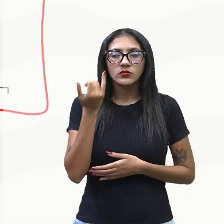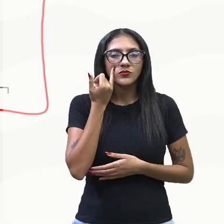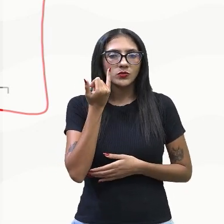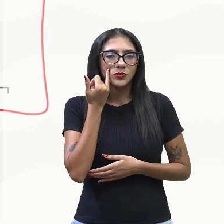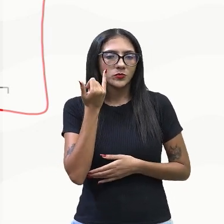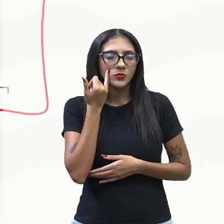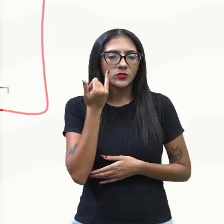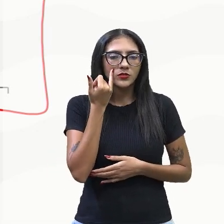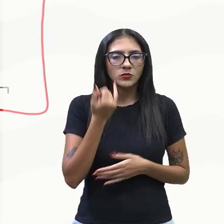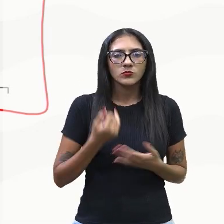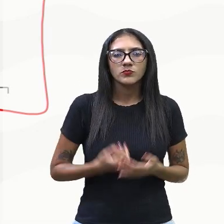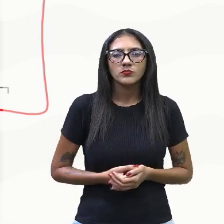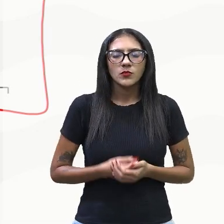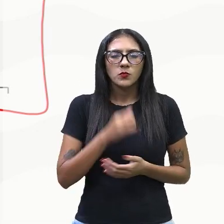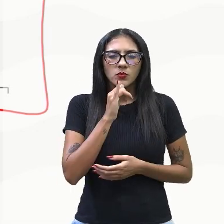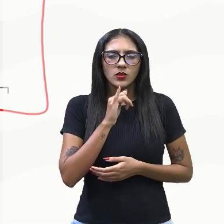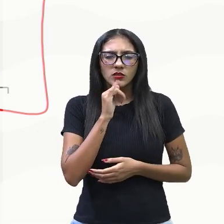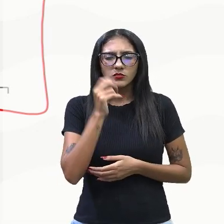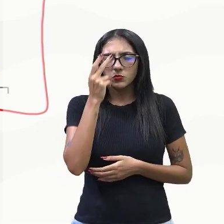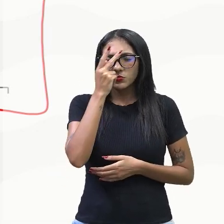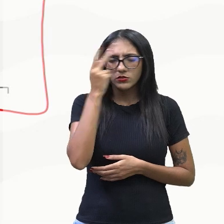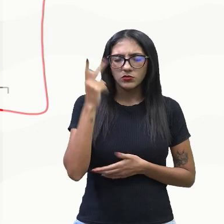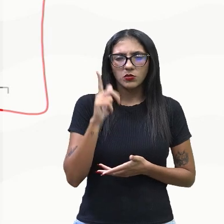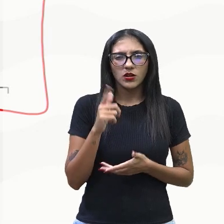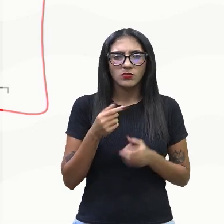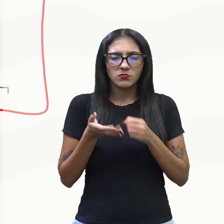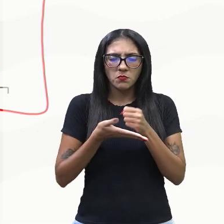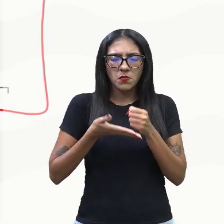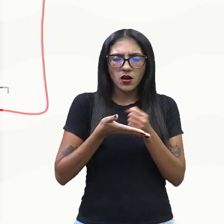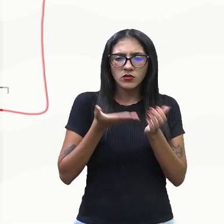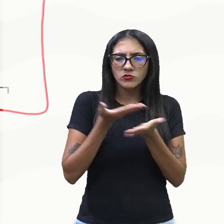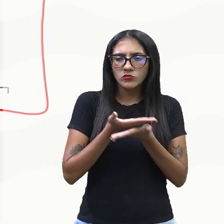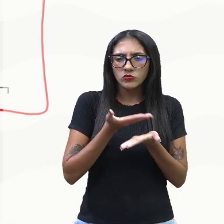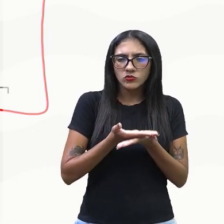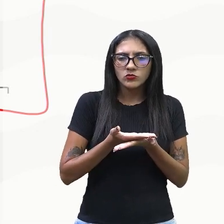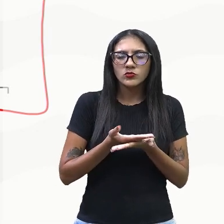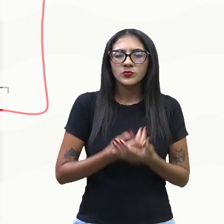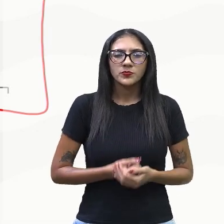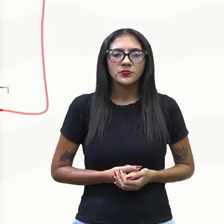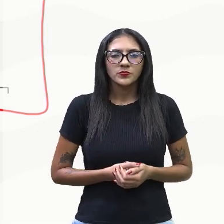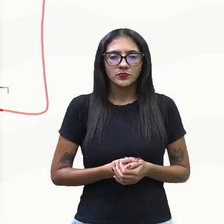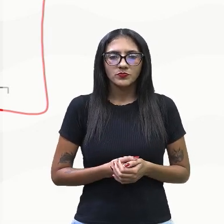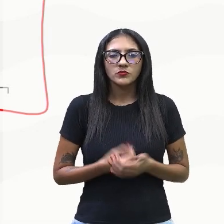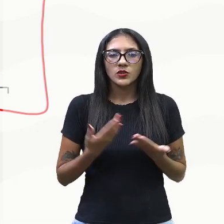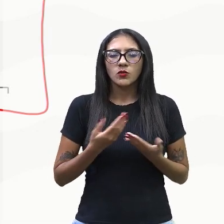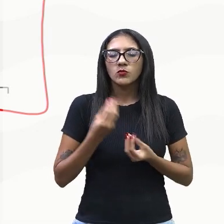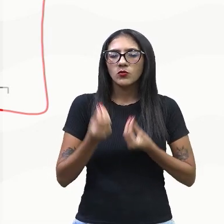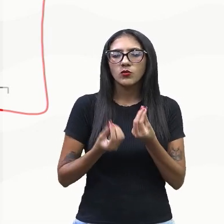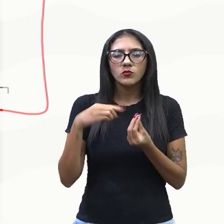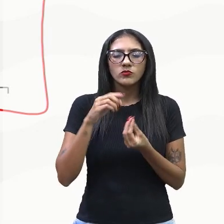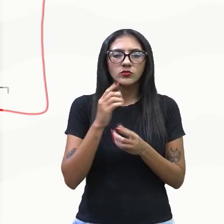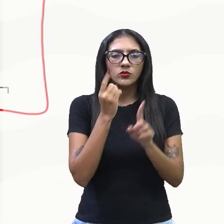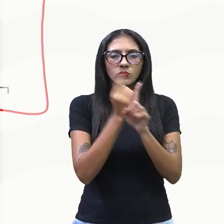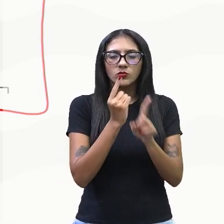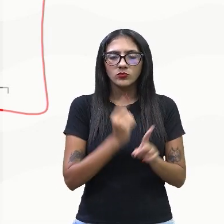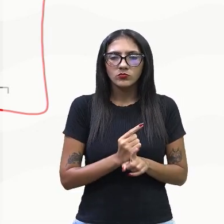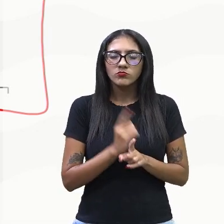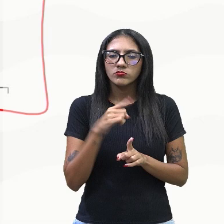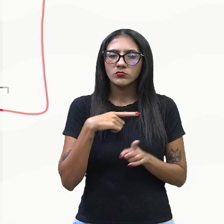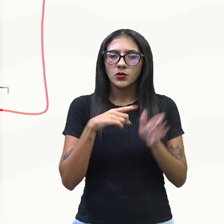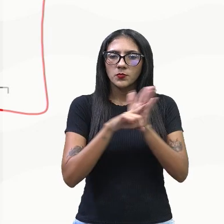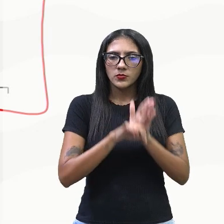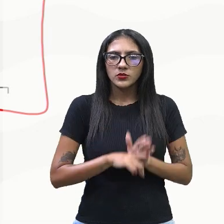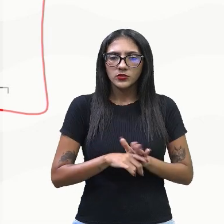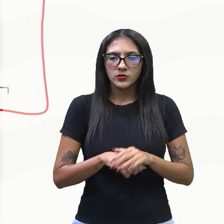tem menos escolaridade, tem mais diabetes. O motivo? Aí teria que ser feita a pesquisa para analisar bem, para saber descobrir o motivo,